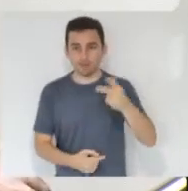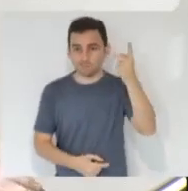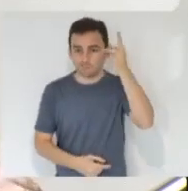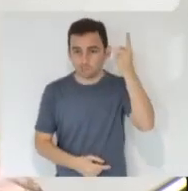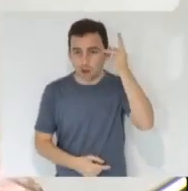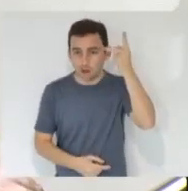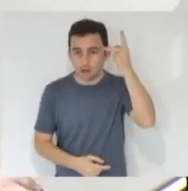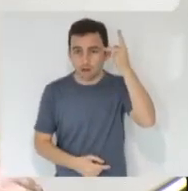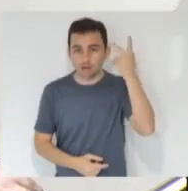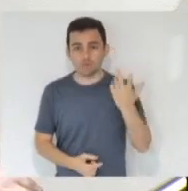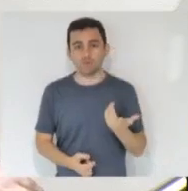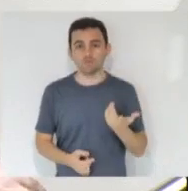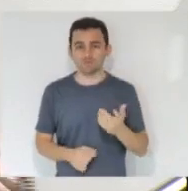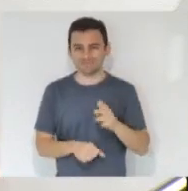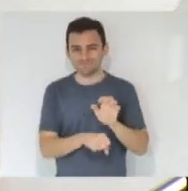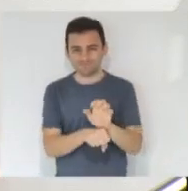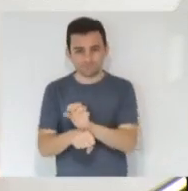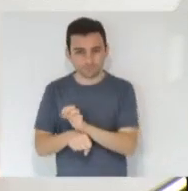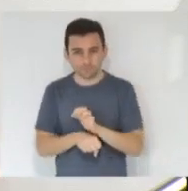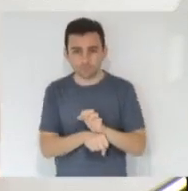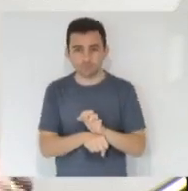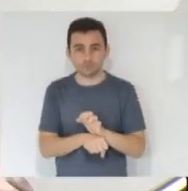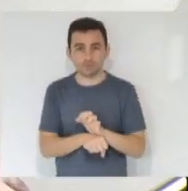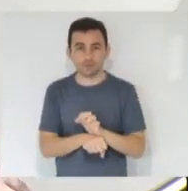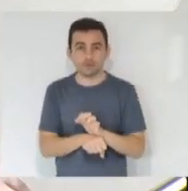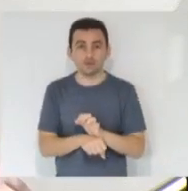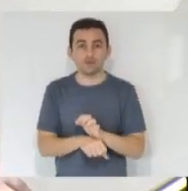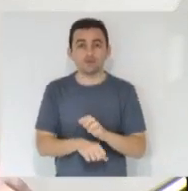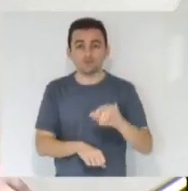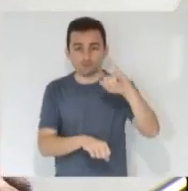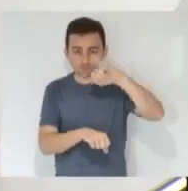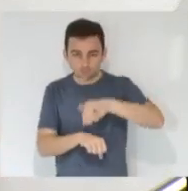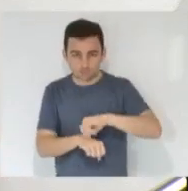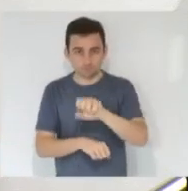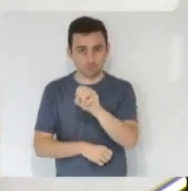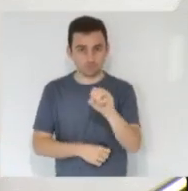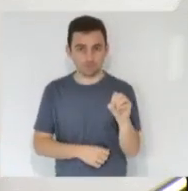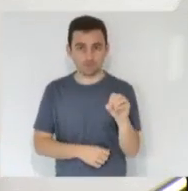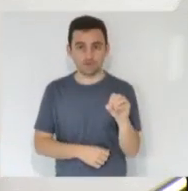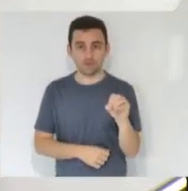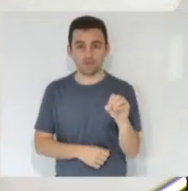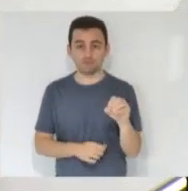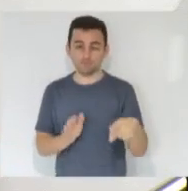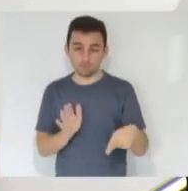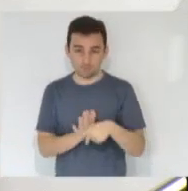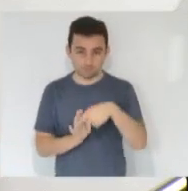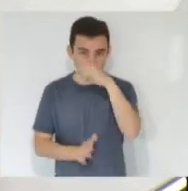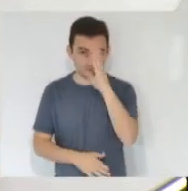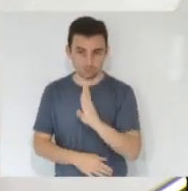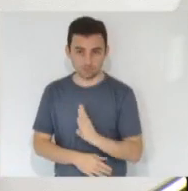se estados do centro-oeste do nosso país